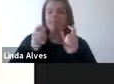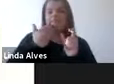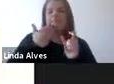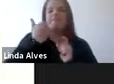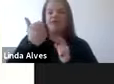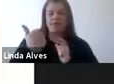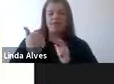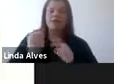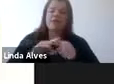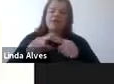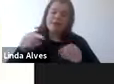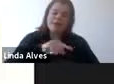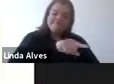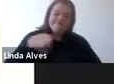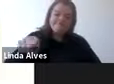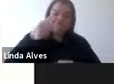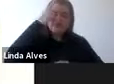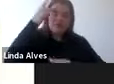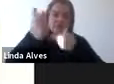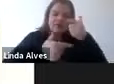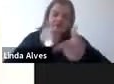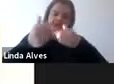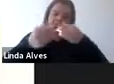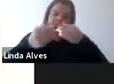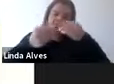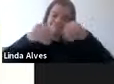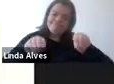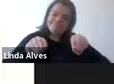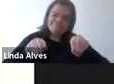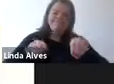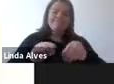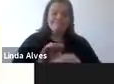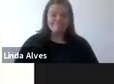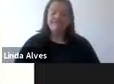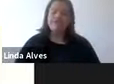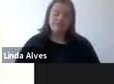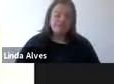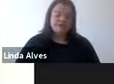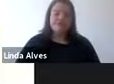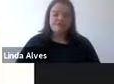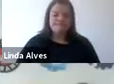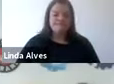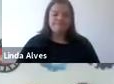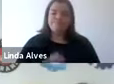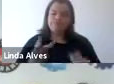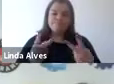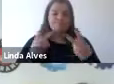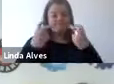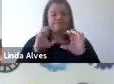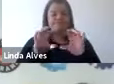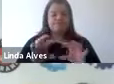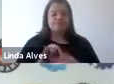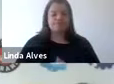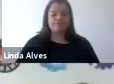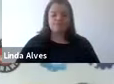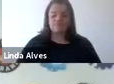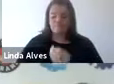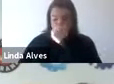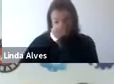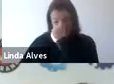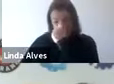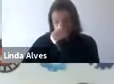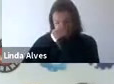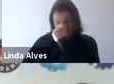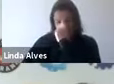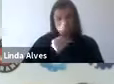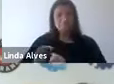judiando ainda mais dos trabalhadores. É essa nova contratação que temos observado. E segundo o IBGE também,